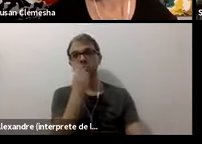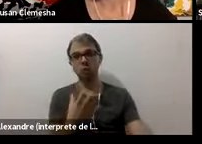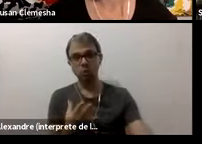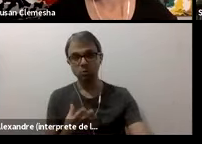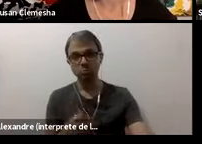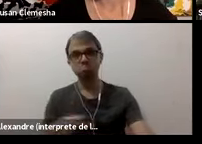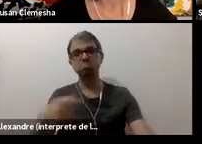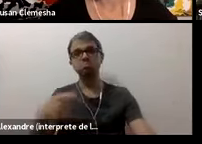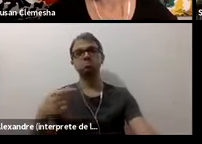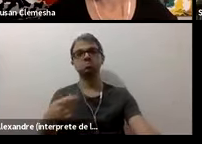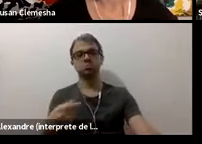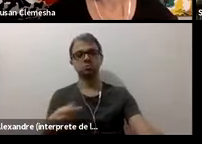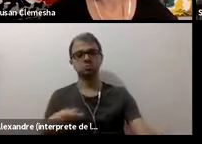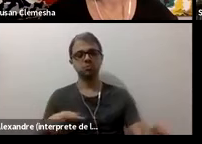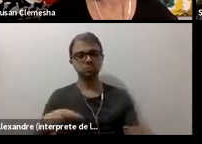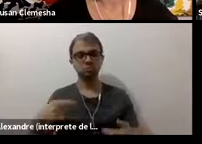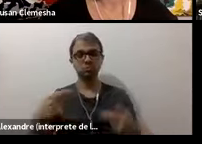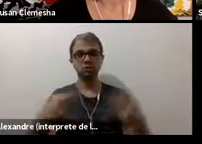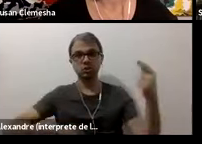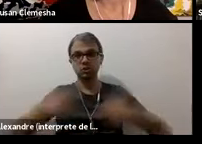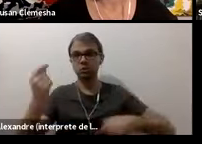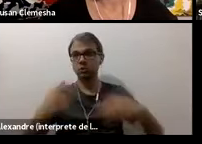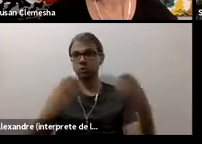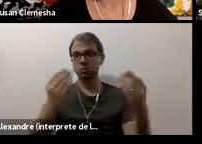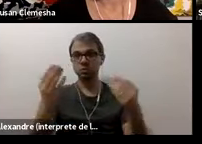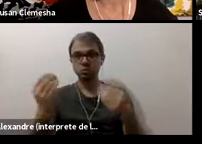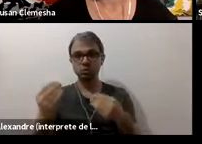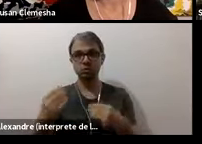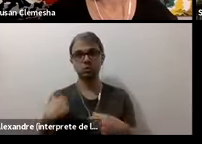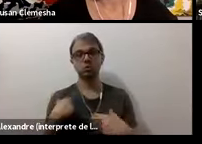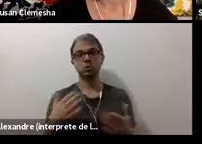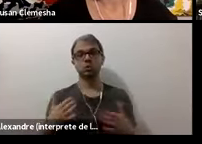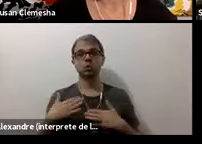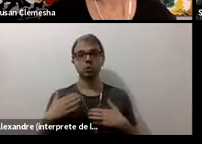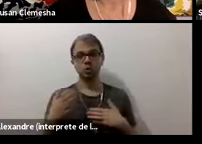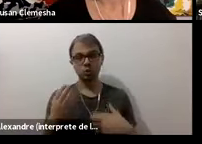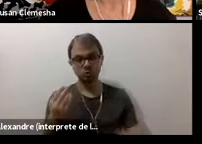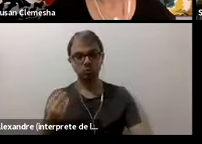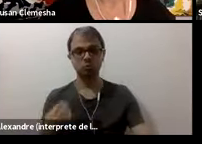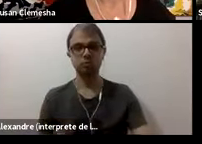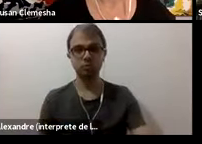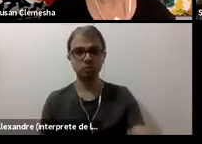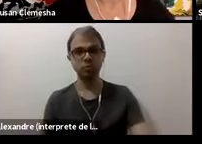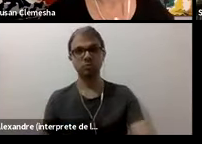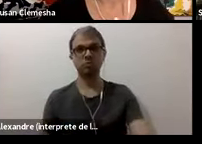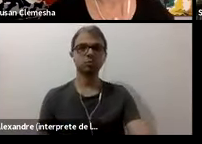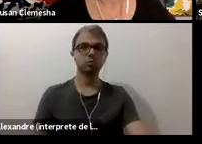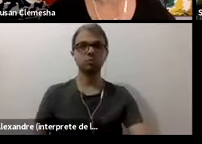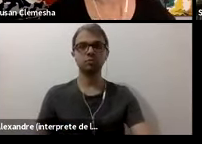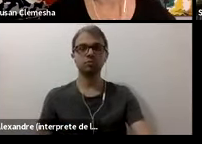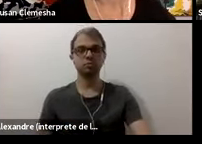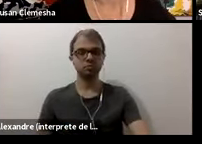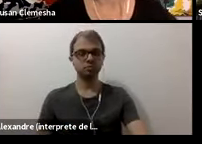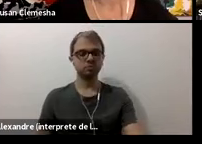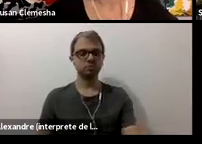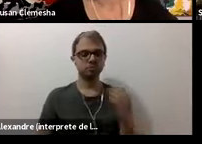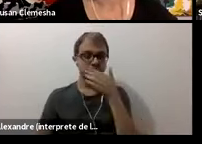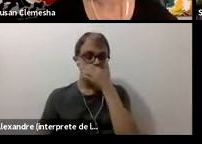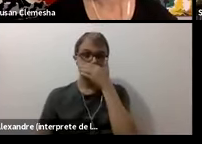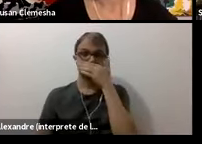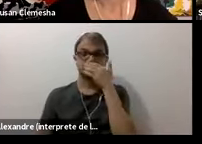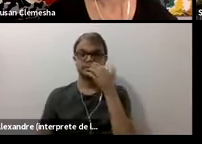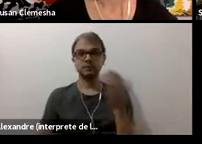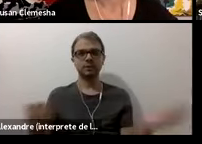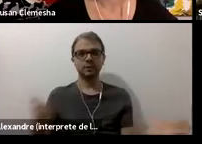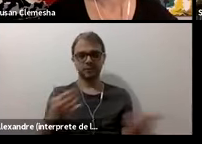muitas realidades diferentes, eu adoro isso. E é por isso que a gente criou as brincadas, para a gente viver esses conflitos, mas ter